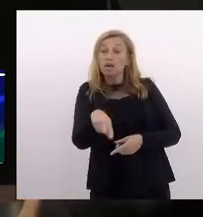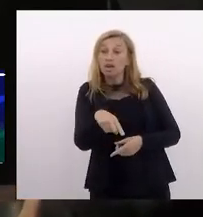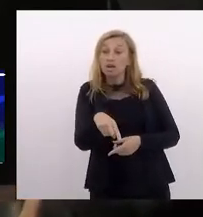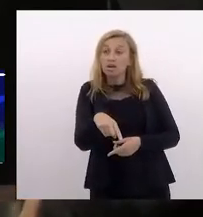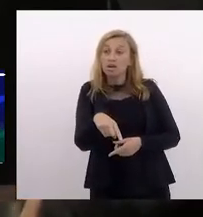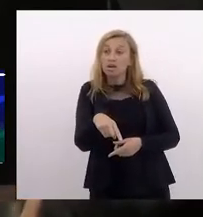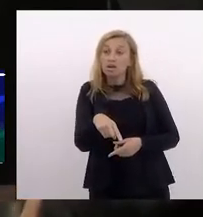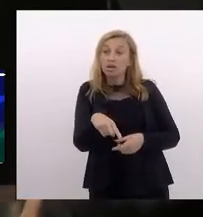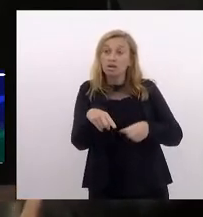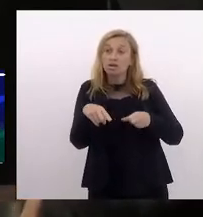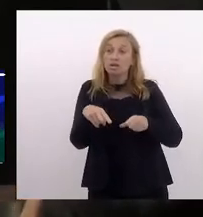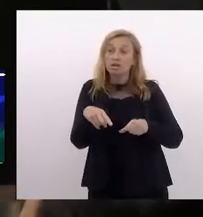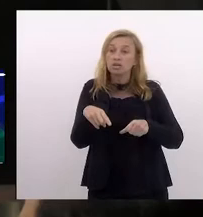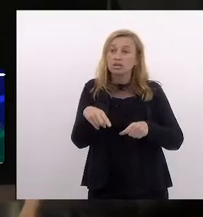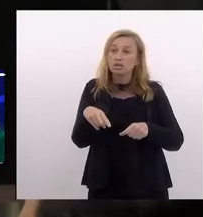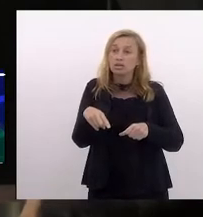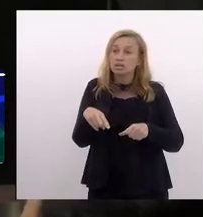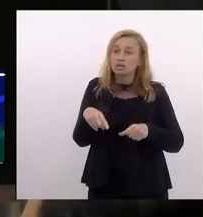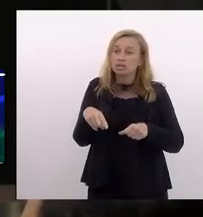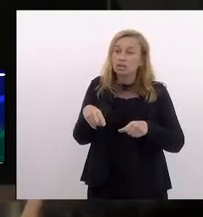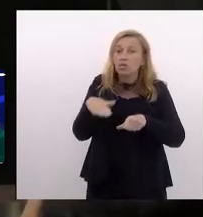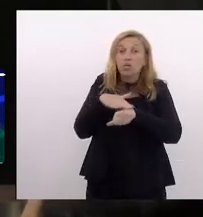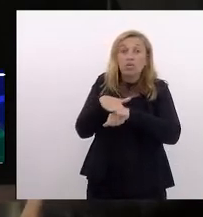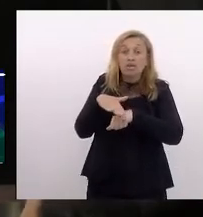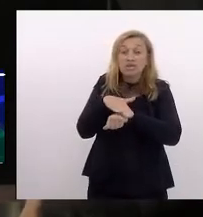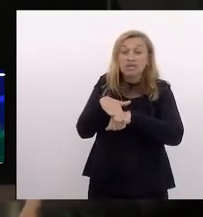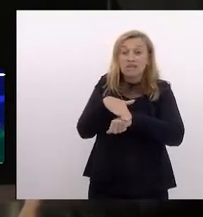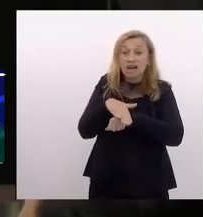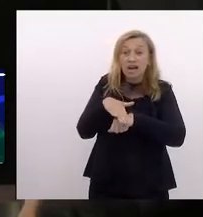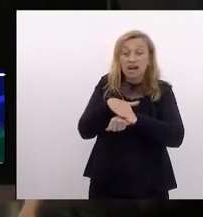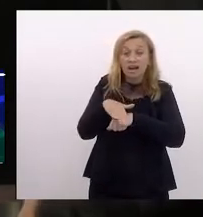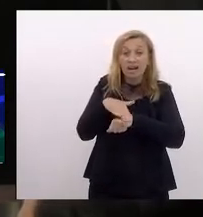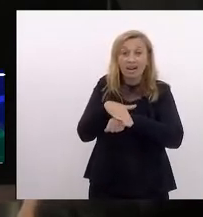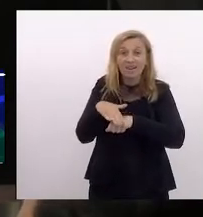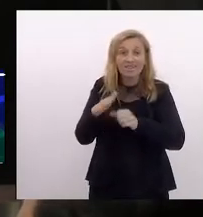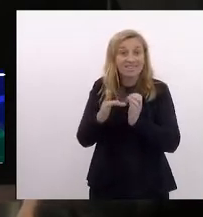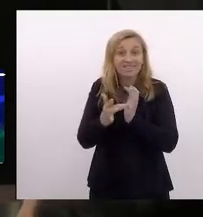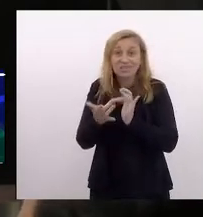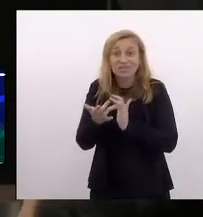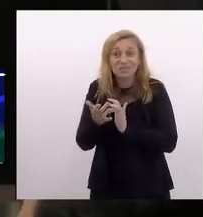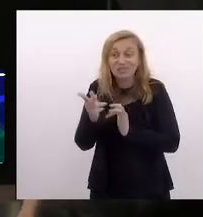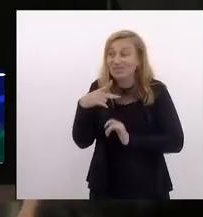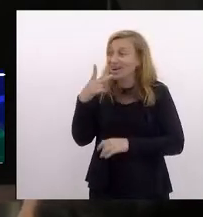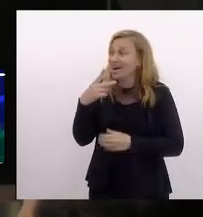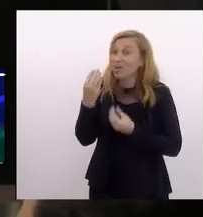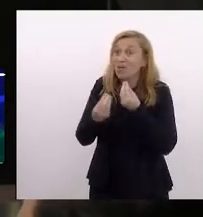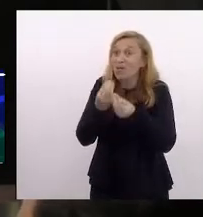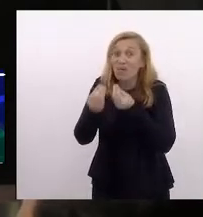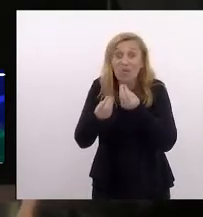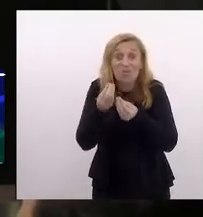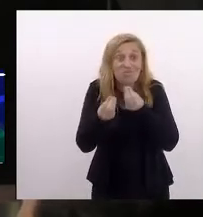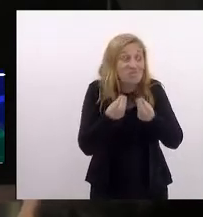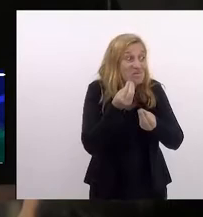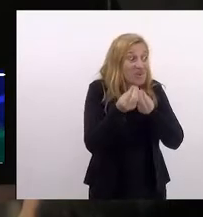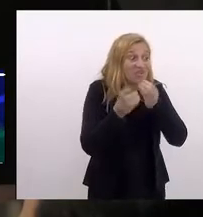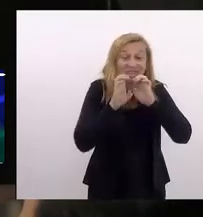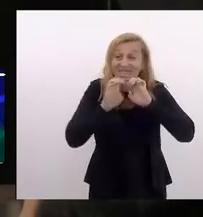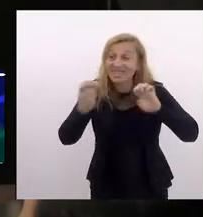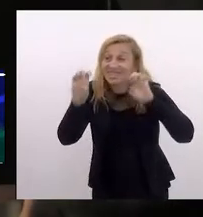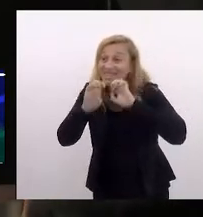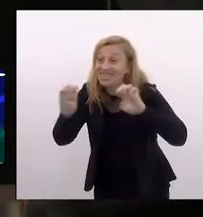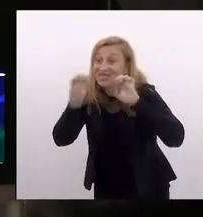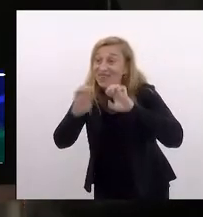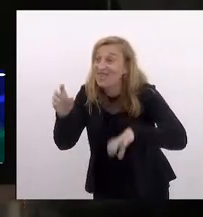tentativas de conversão religiosa hora meu Deus do céu aqui se cabe a evangelização se é